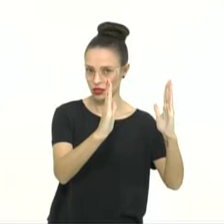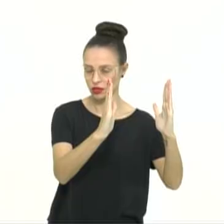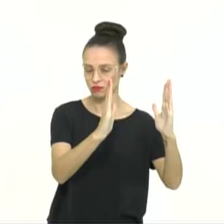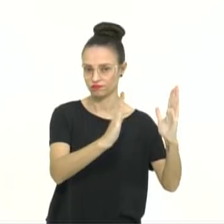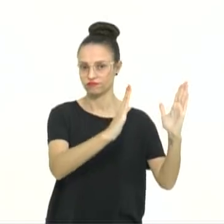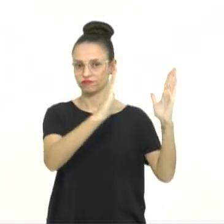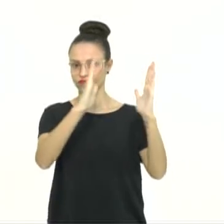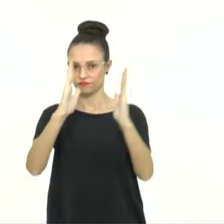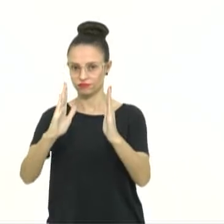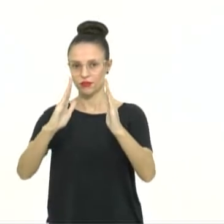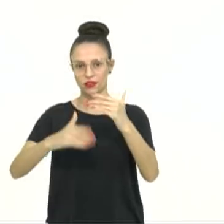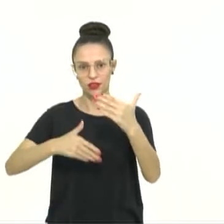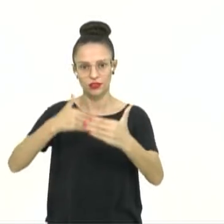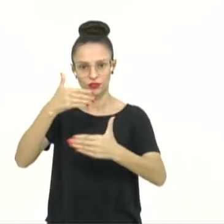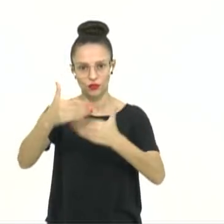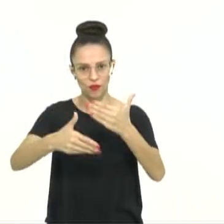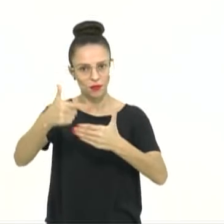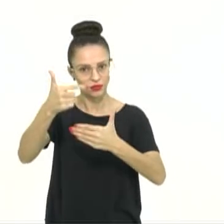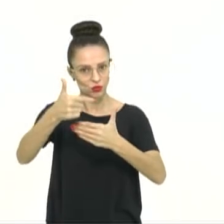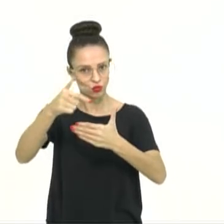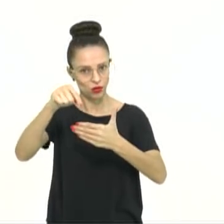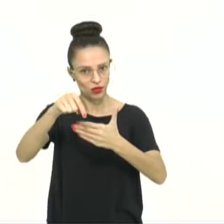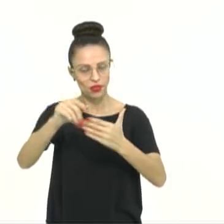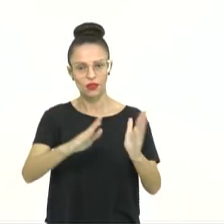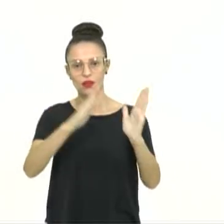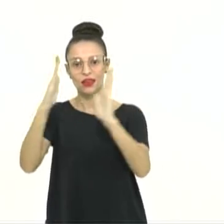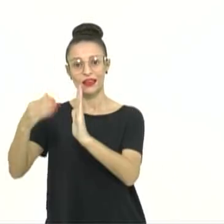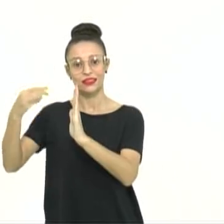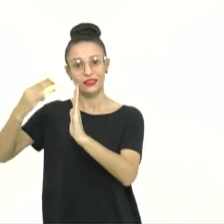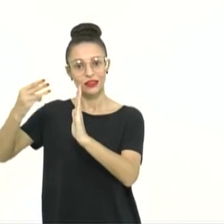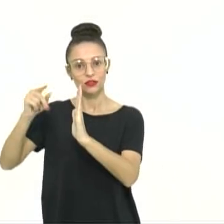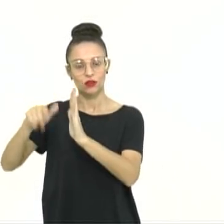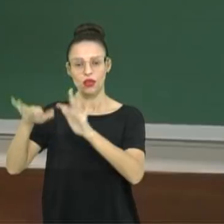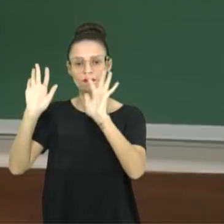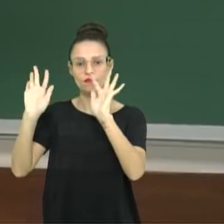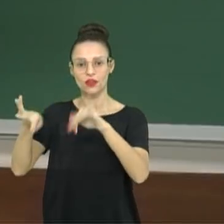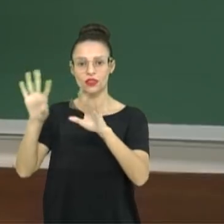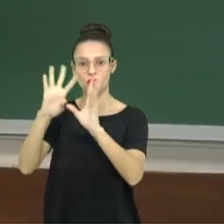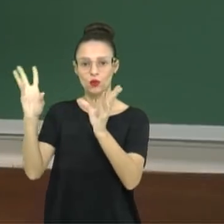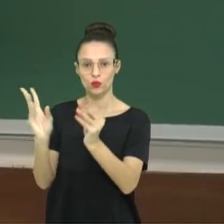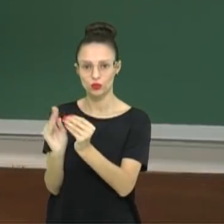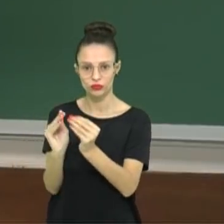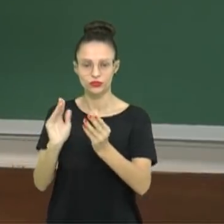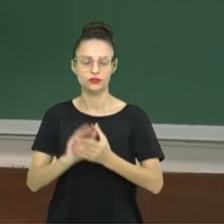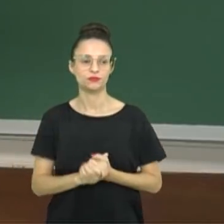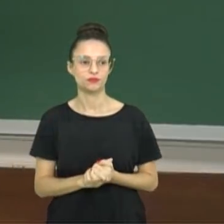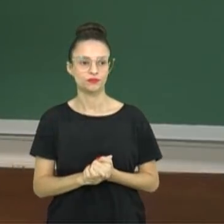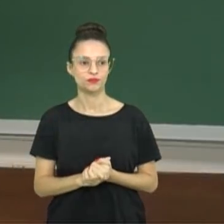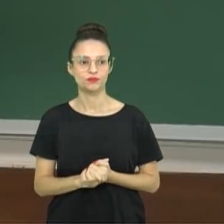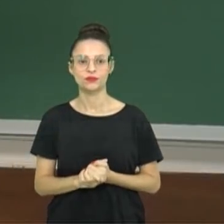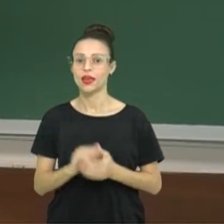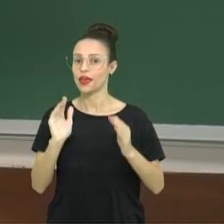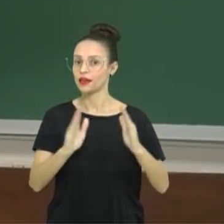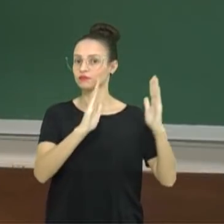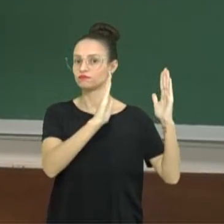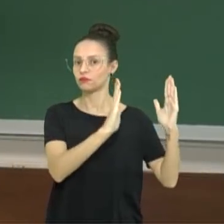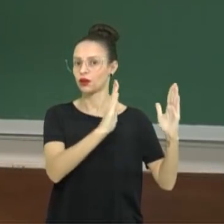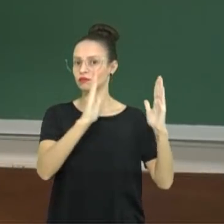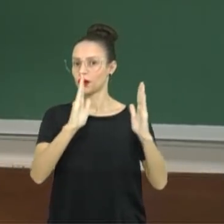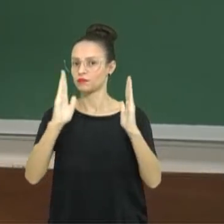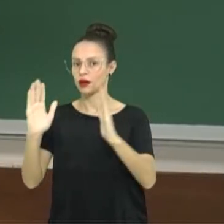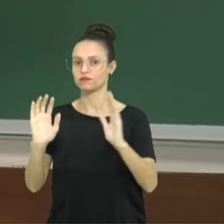quadrinho, desenvolvimento da história no segundo quadrinho e a conclusão da história no terceiro quadrinho. Essa é uma sequência dos